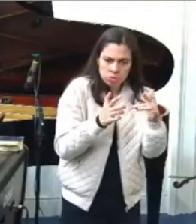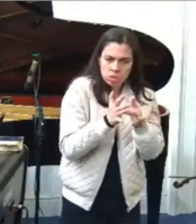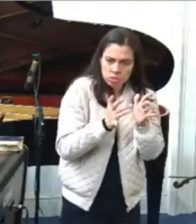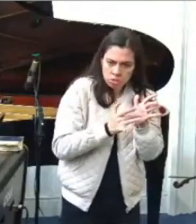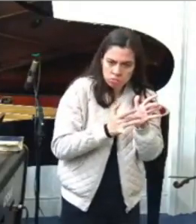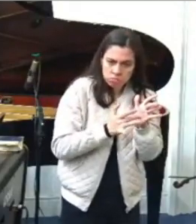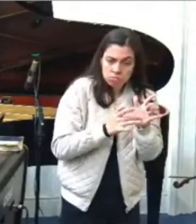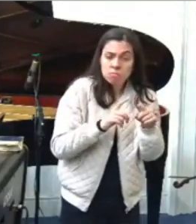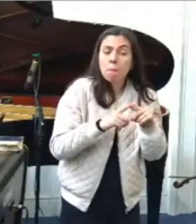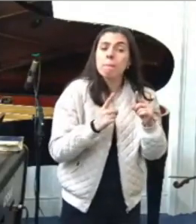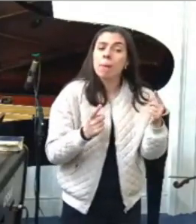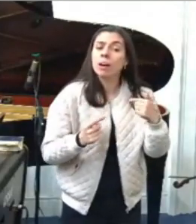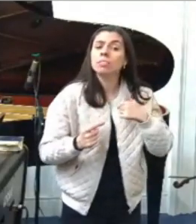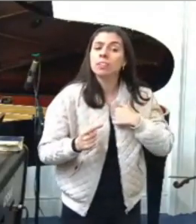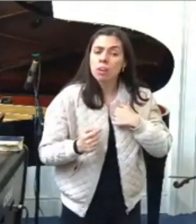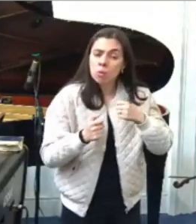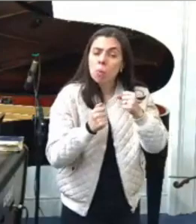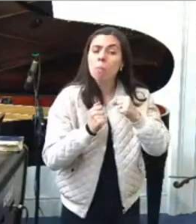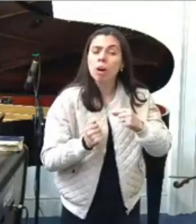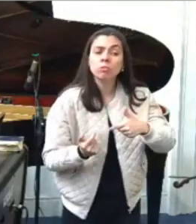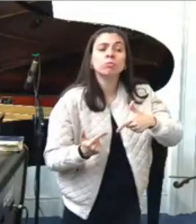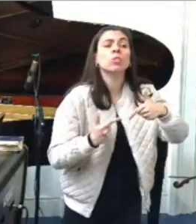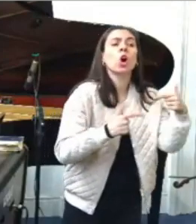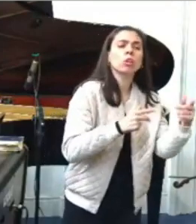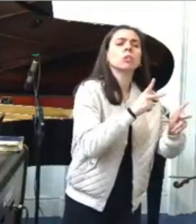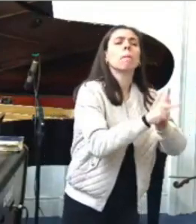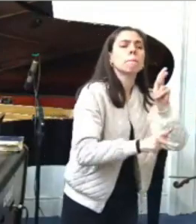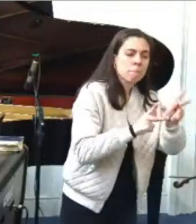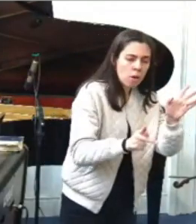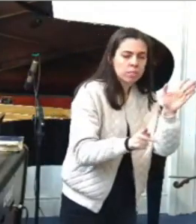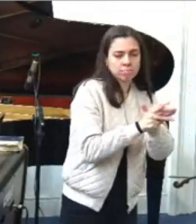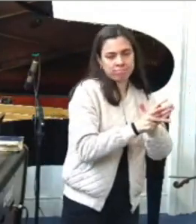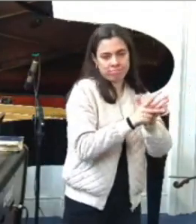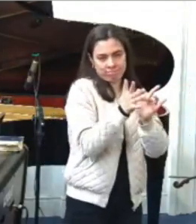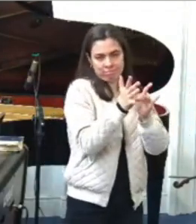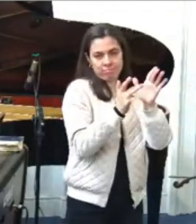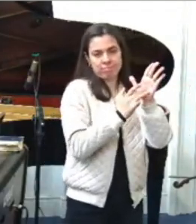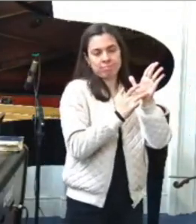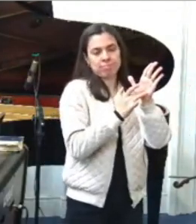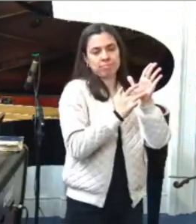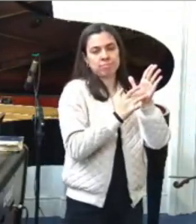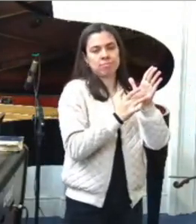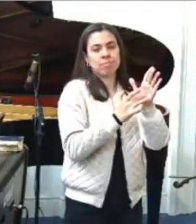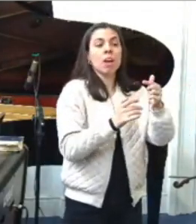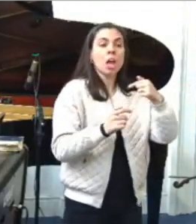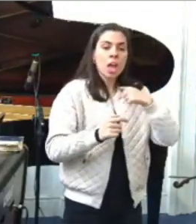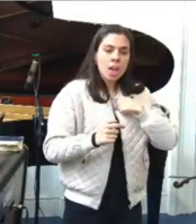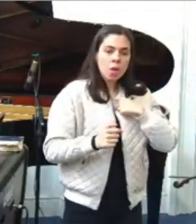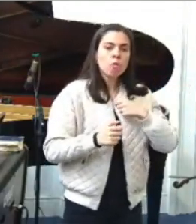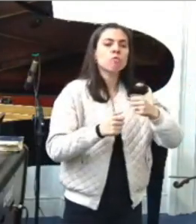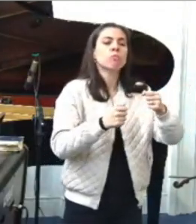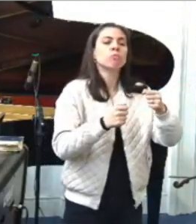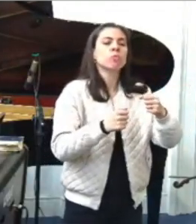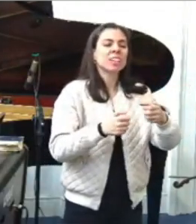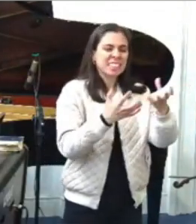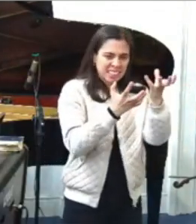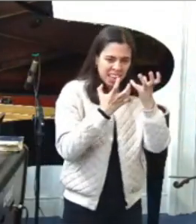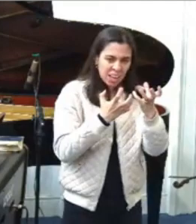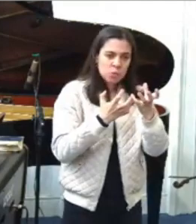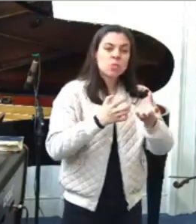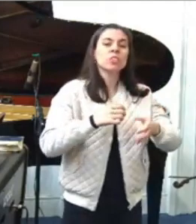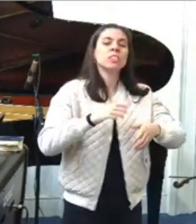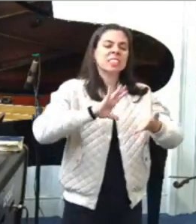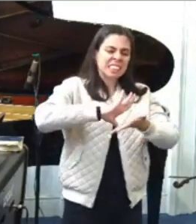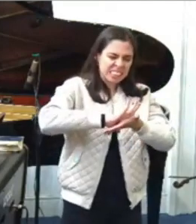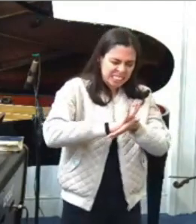por isso, alegrem-se, ó céus. Uma vez que Cristo está nos céus, alegrem-se, ó céus. Eis que o Cordeiro de